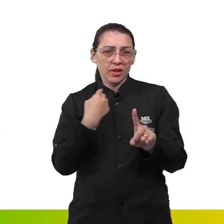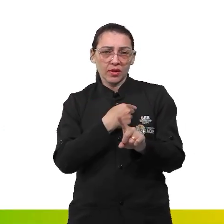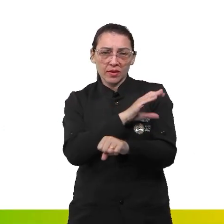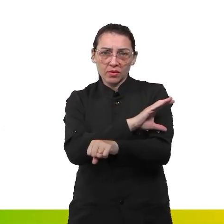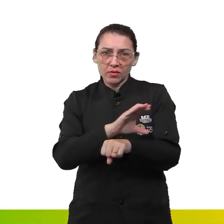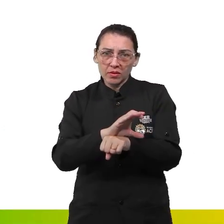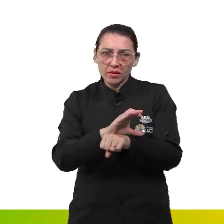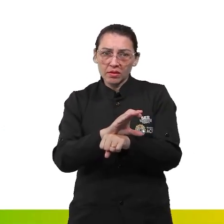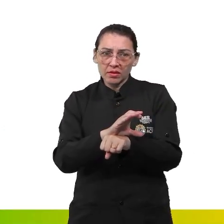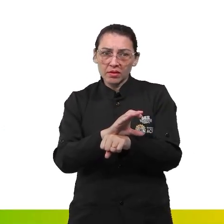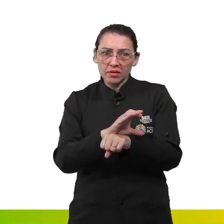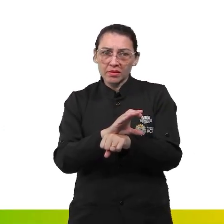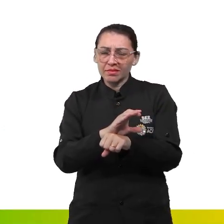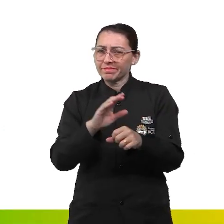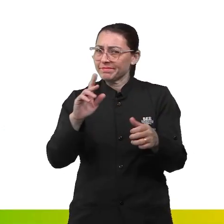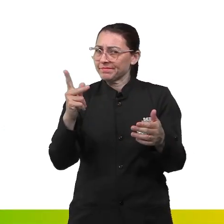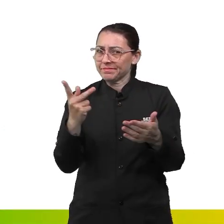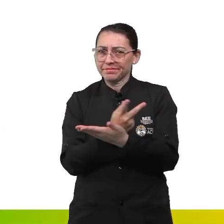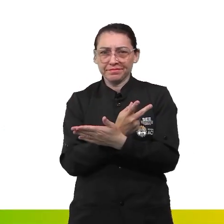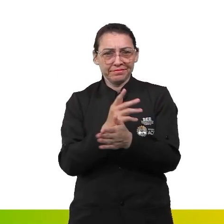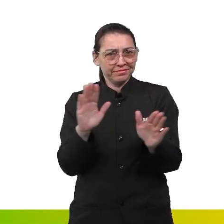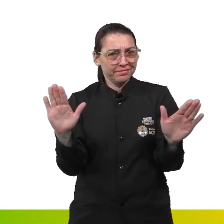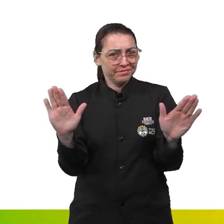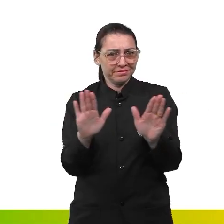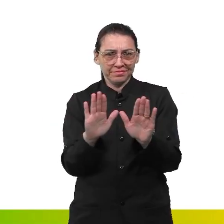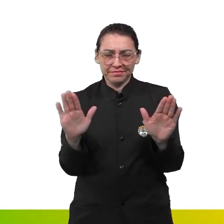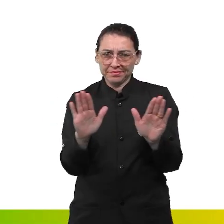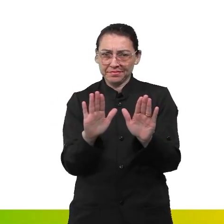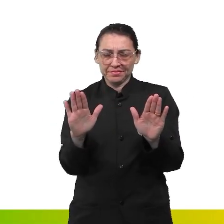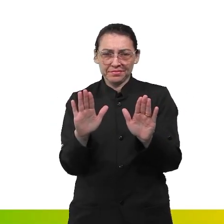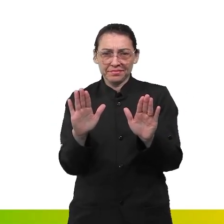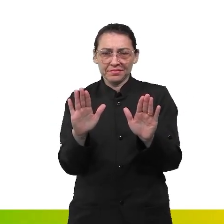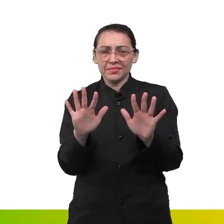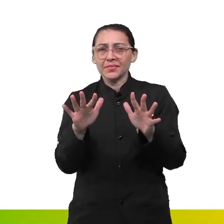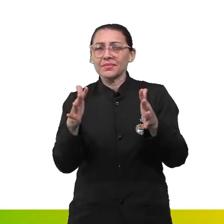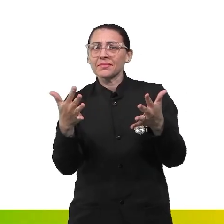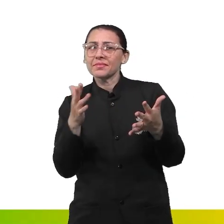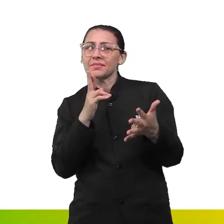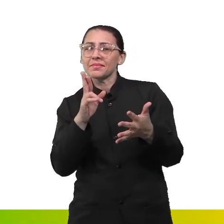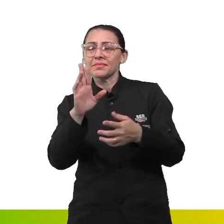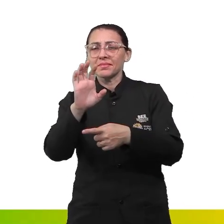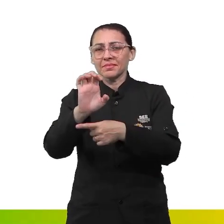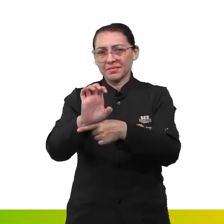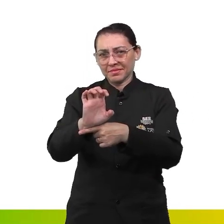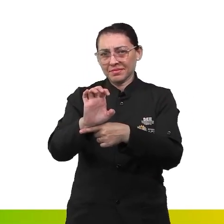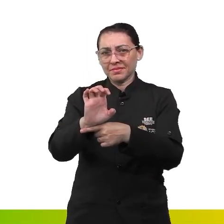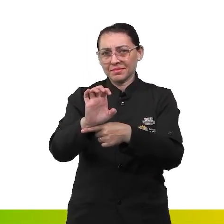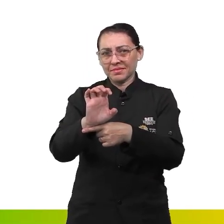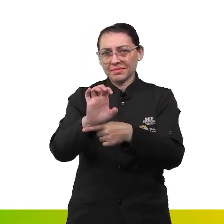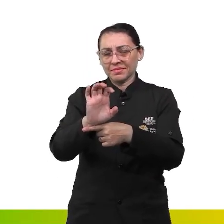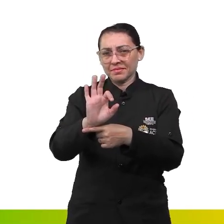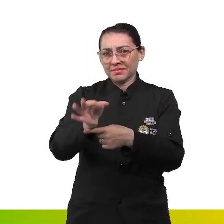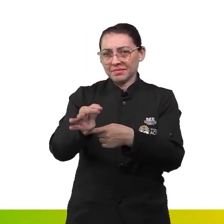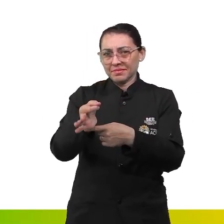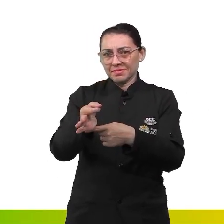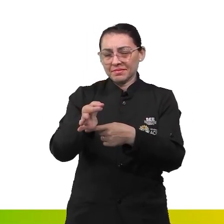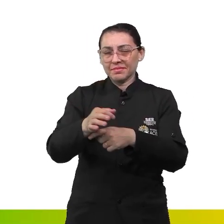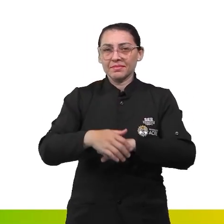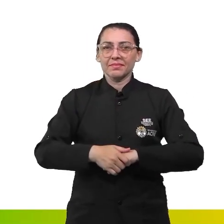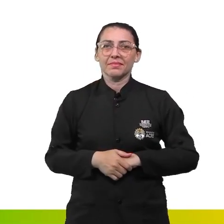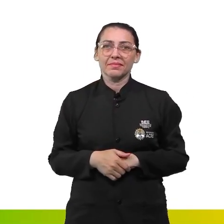cultura. Está errado também, não é, gente? O que nos leva a qual? A letra E, que é a alternativa